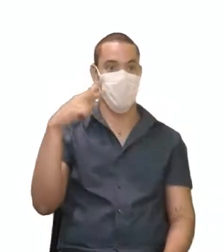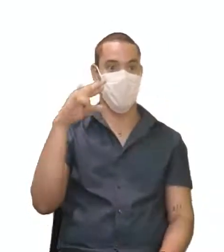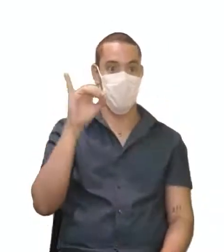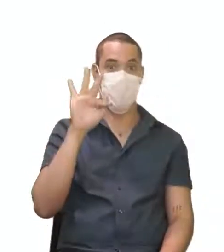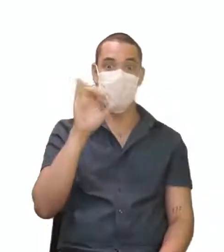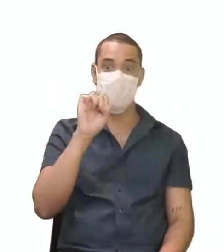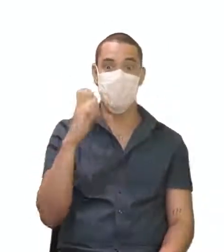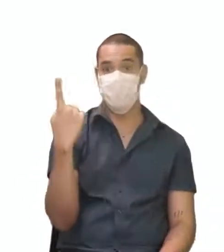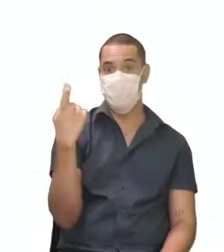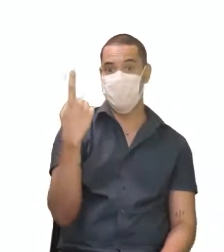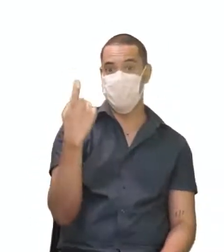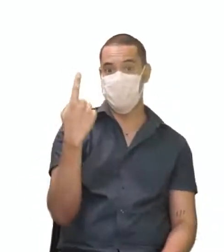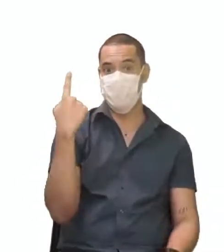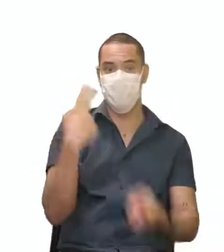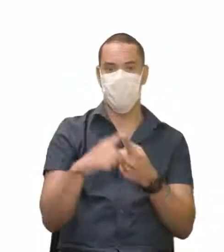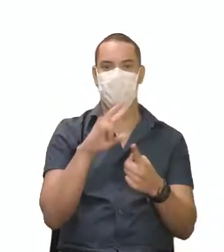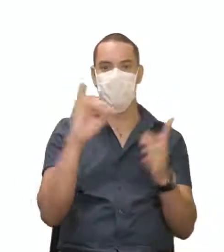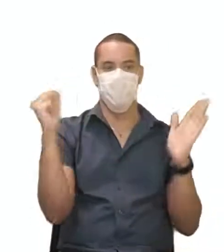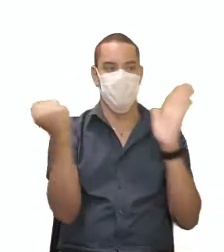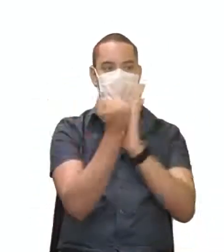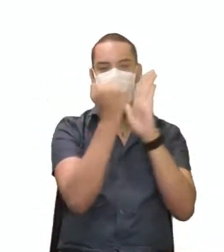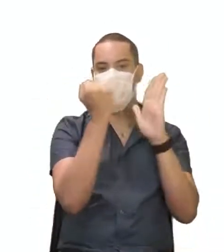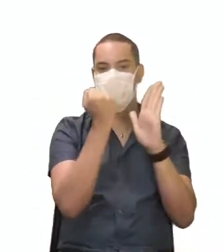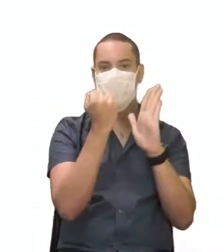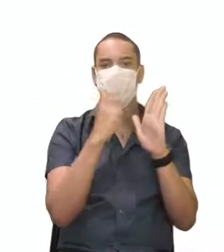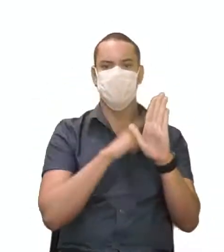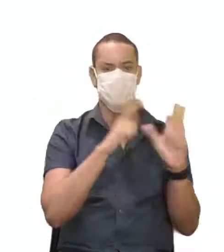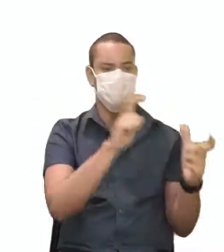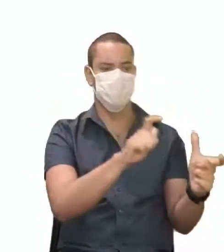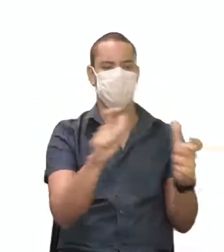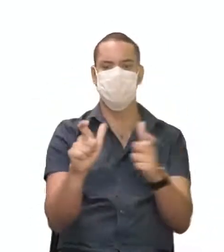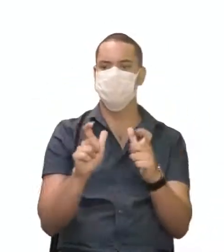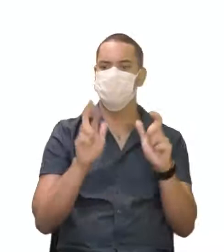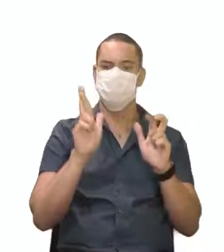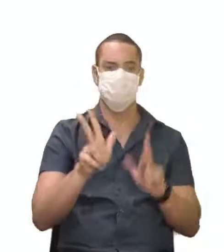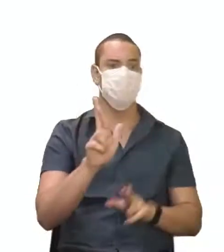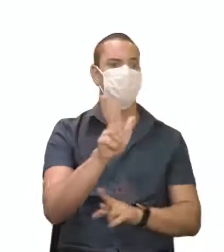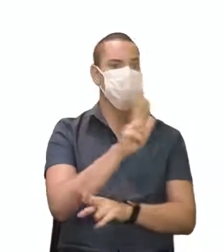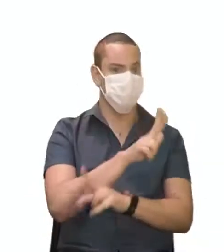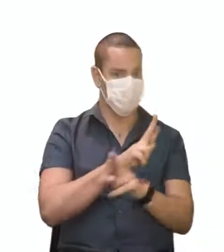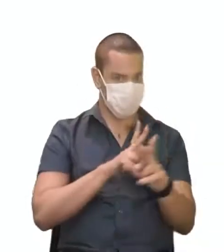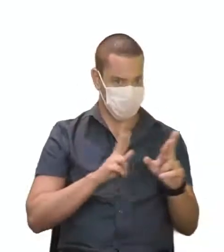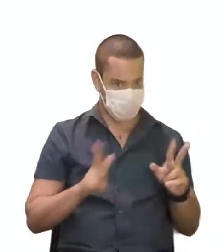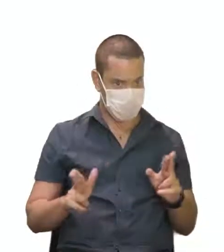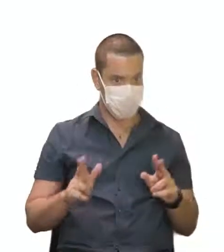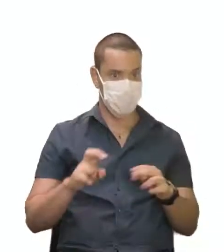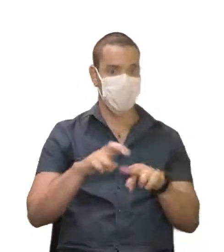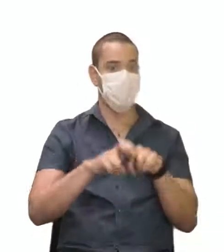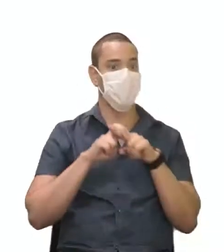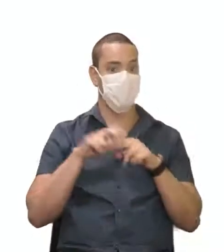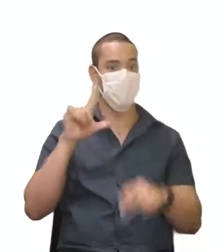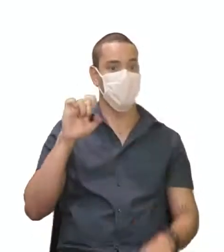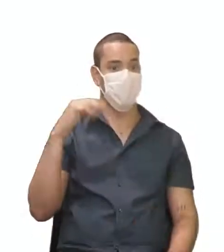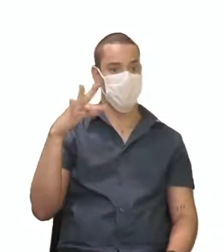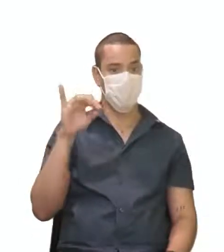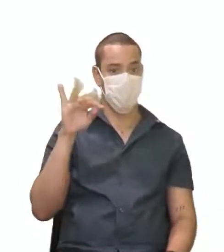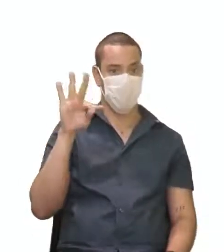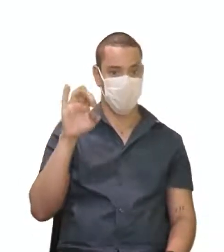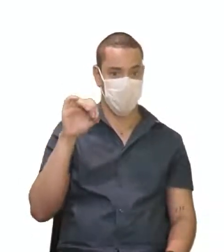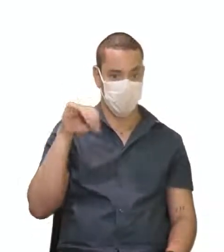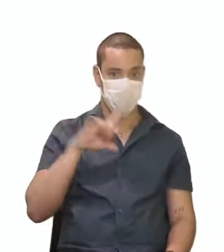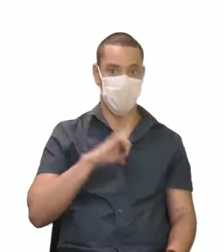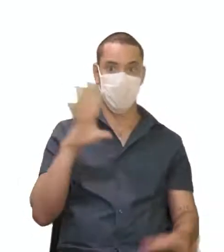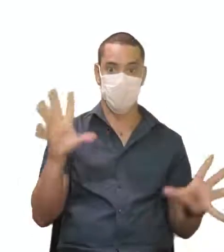1. Por quê, professora? Porque vão marcar eventos distintos. Olha aqui, na fase do leptóteno, os cromossomos eles vão